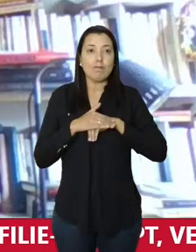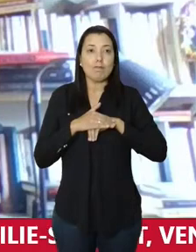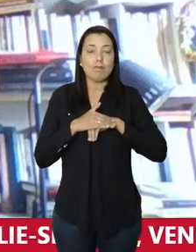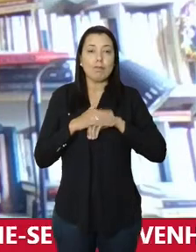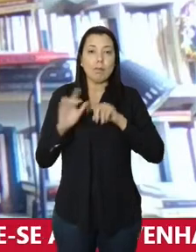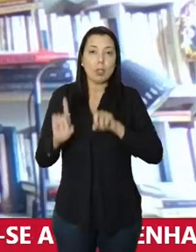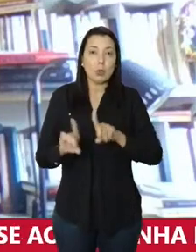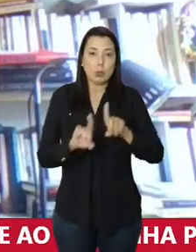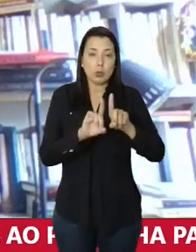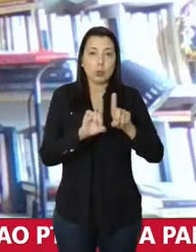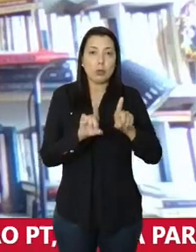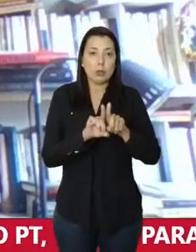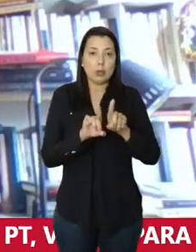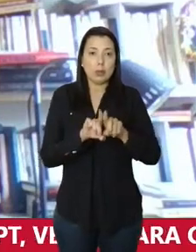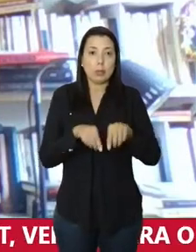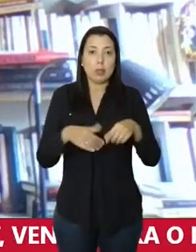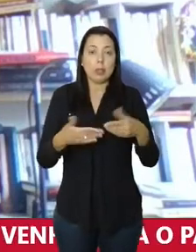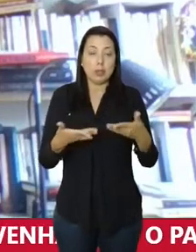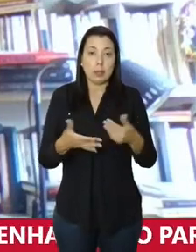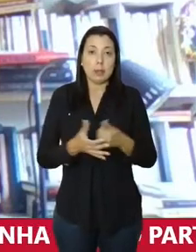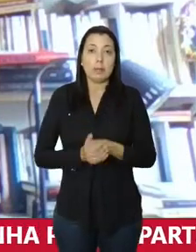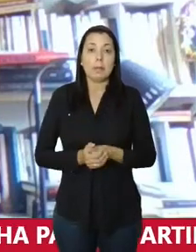ao lado dela.